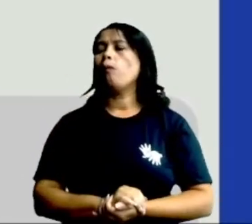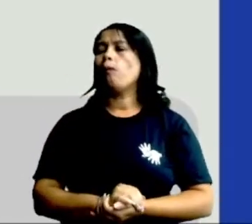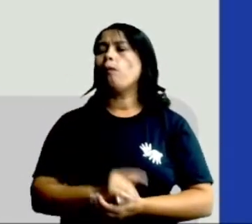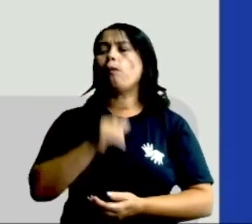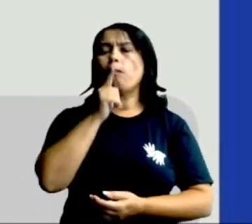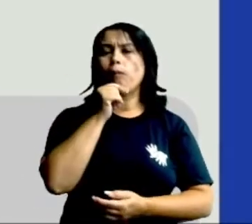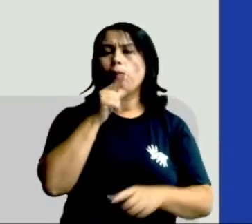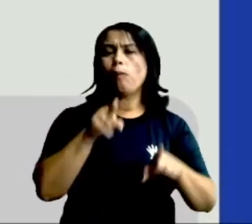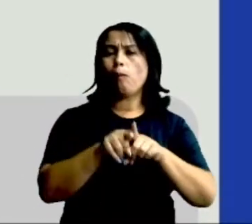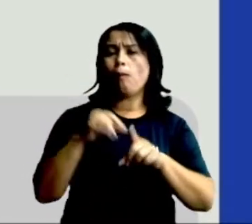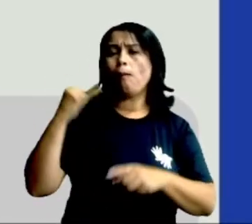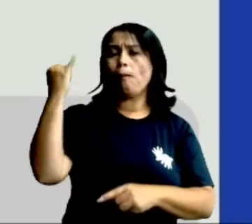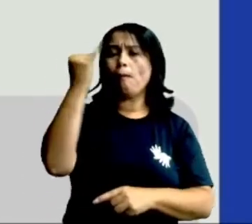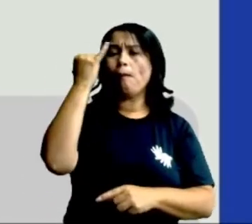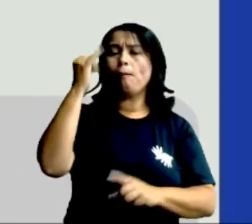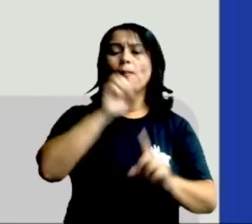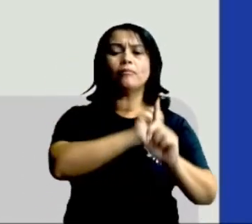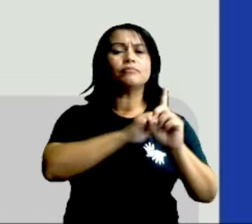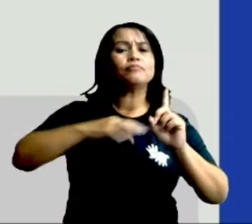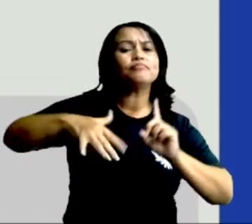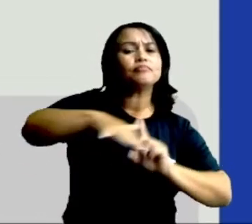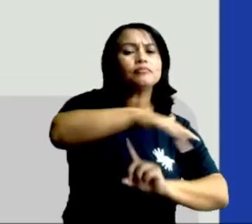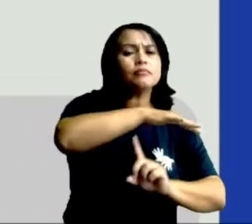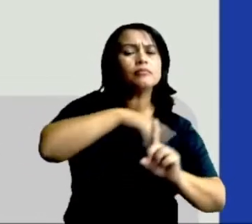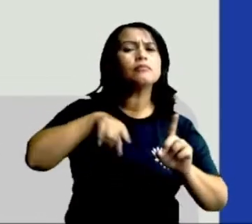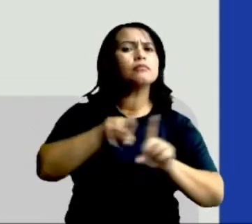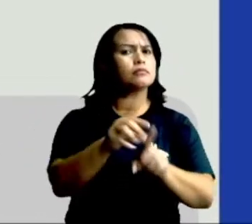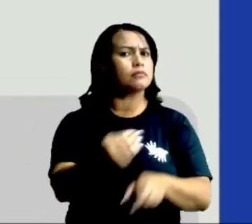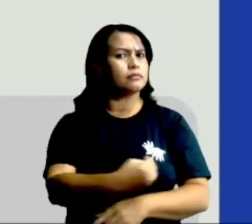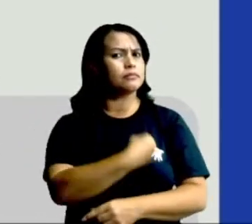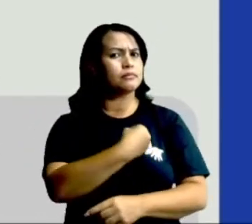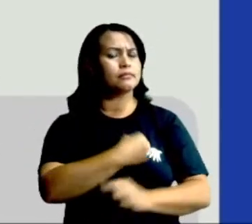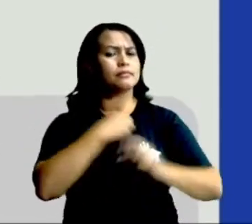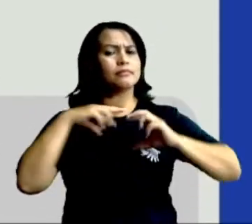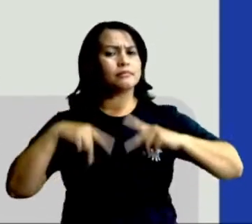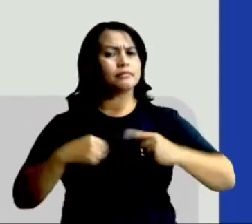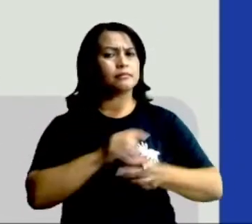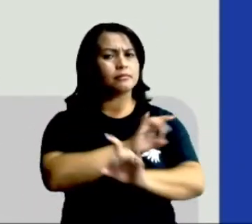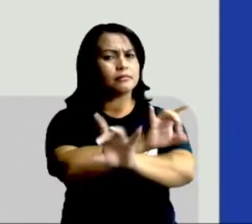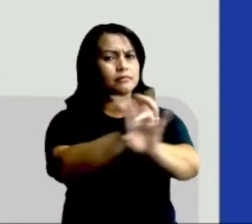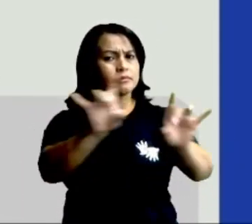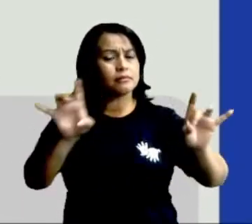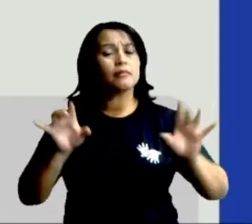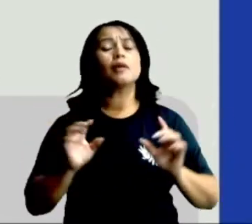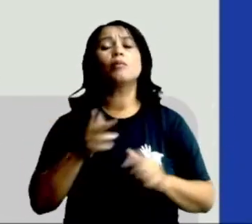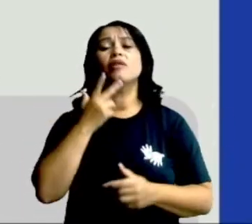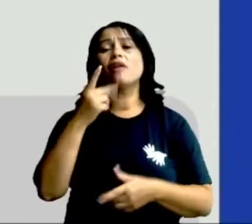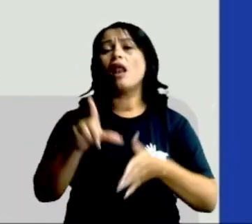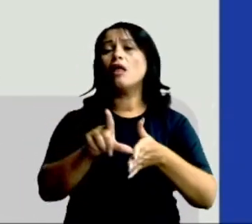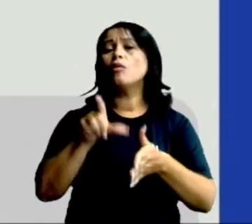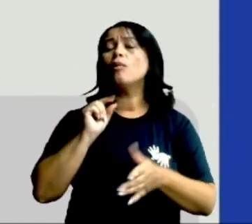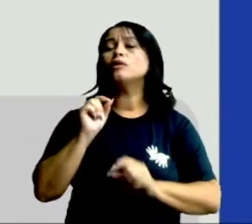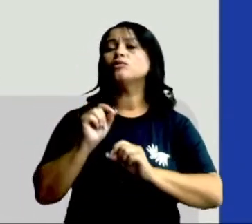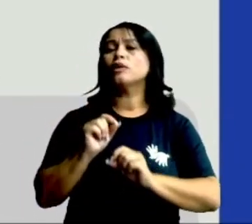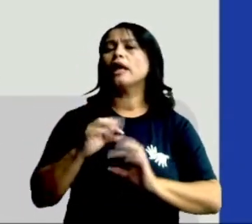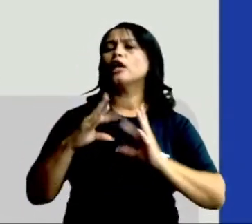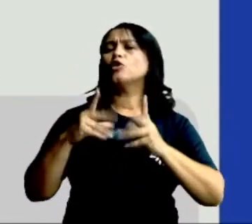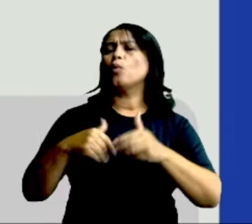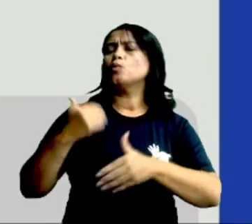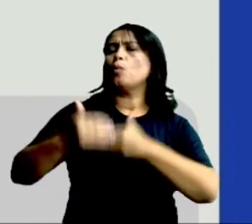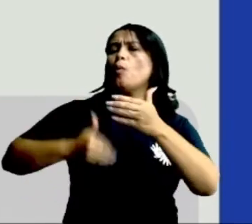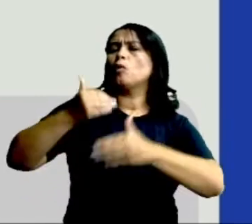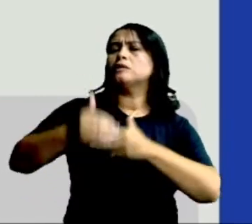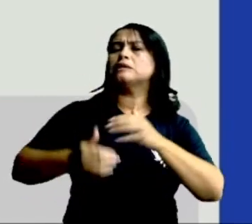A água é essencial para o meio ambiente e para a vida humana, né? Como eu falei para vocês. Em tudo, em todos os